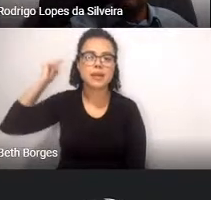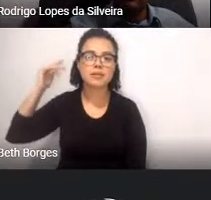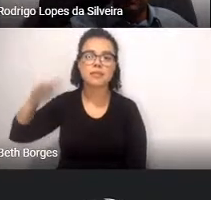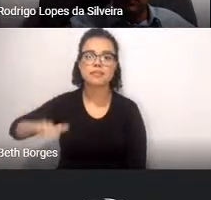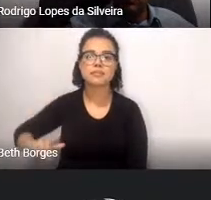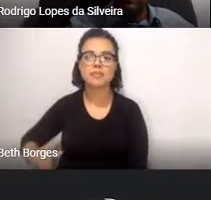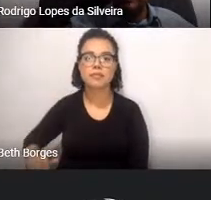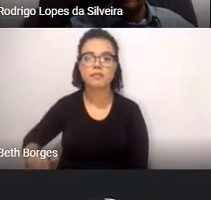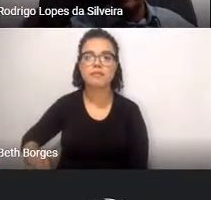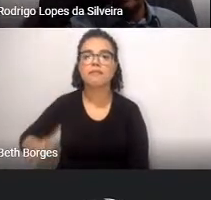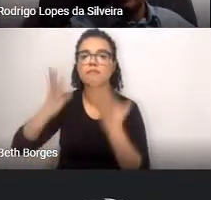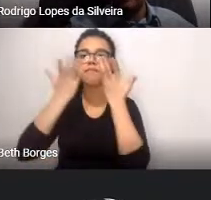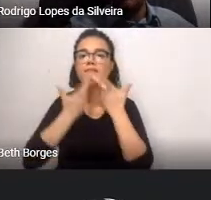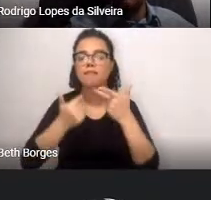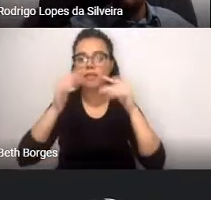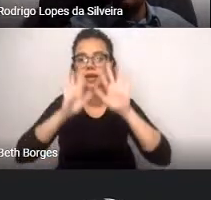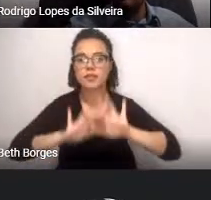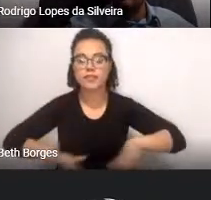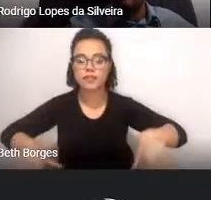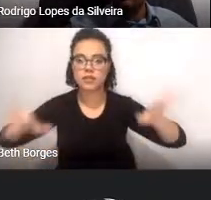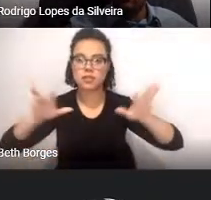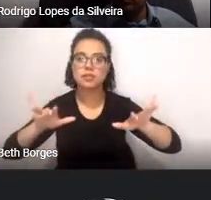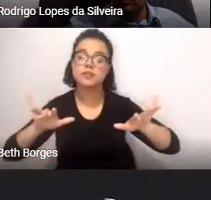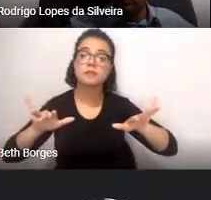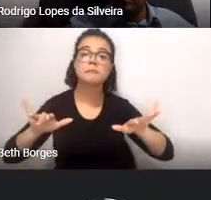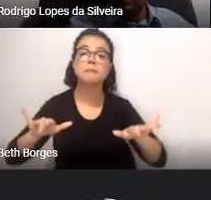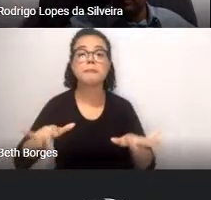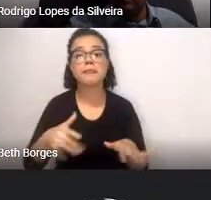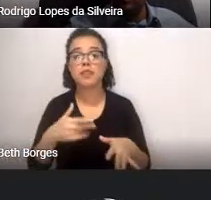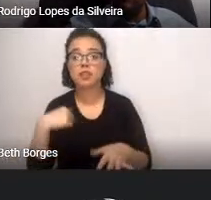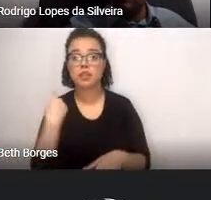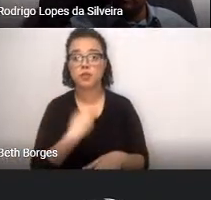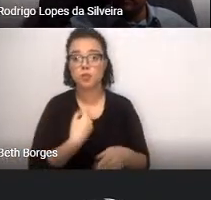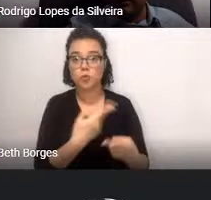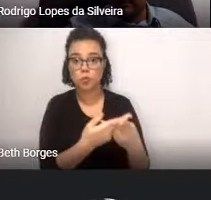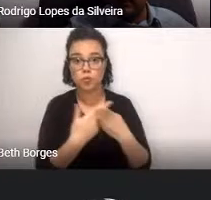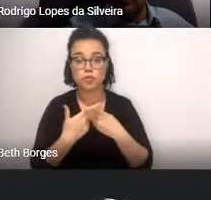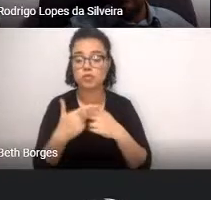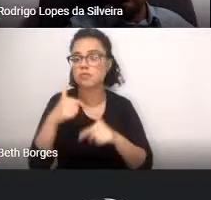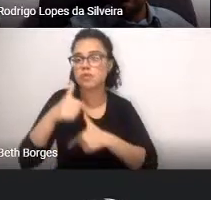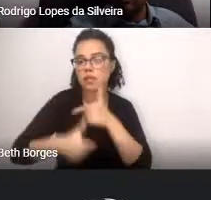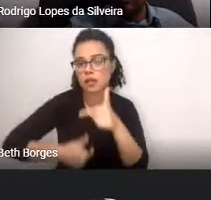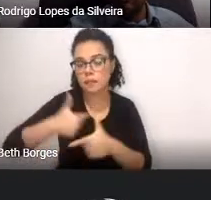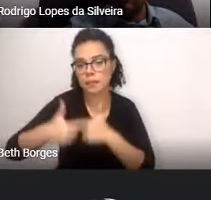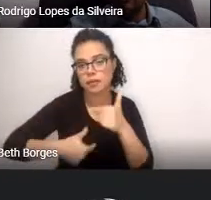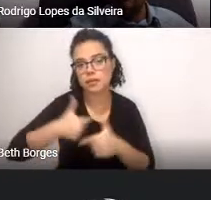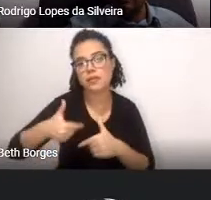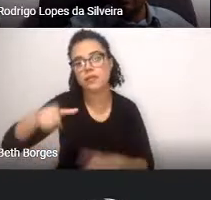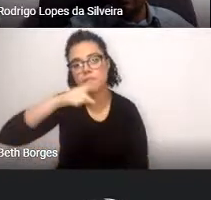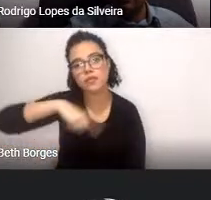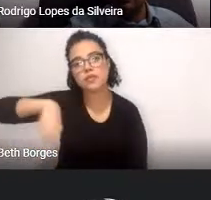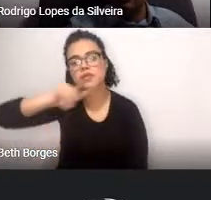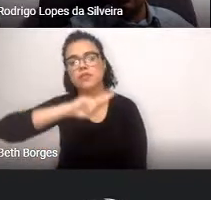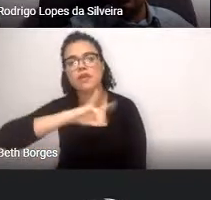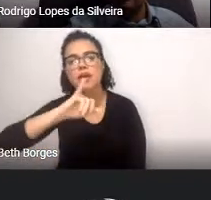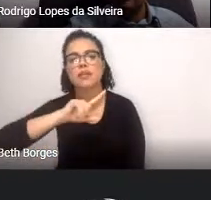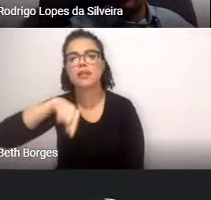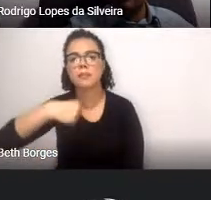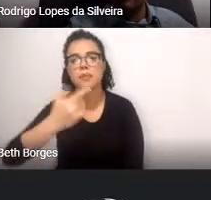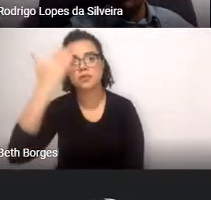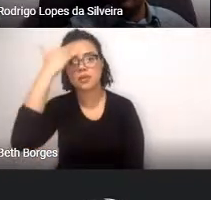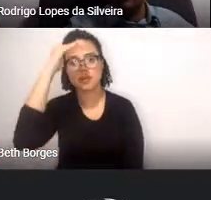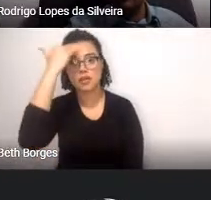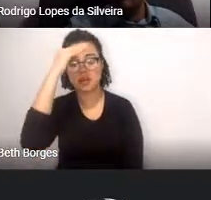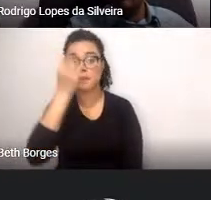né? Onde assim a gente utiliza todo esse trabalho que vocês vão entender já já de uma maneira bem eficiente